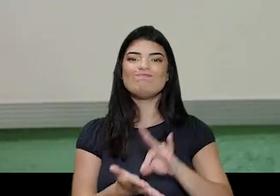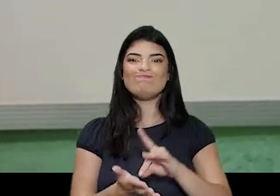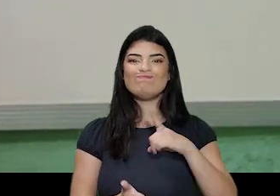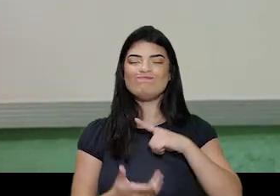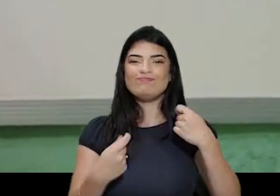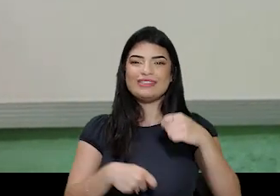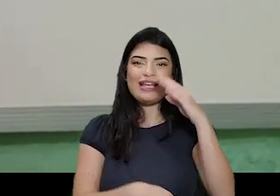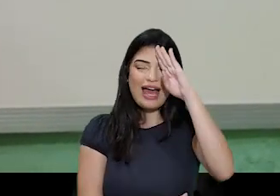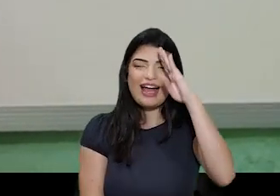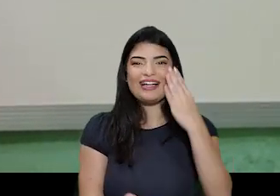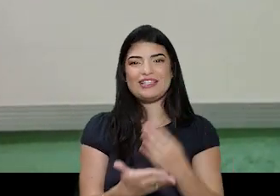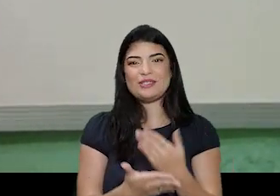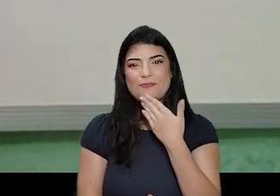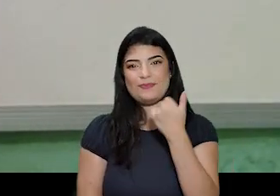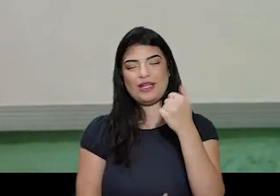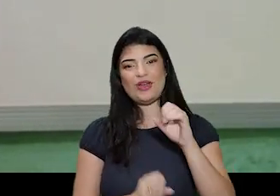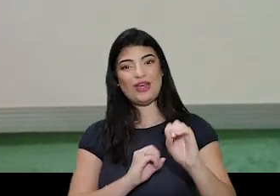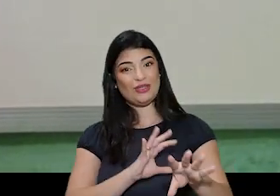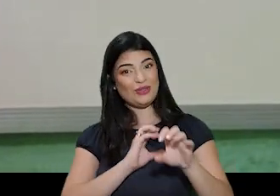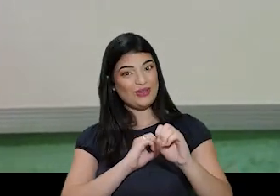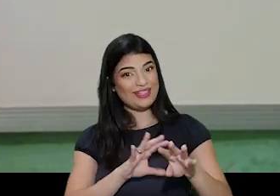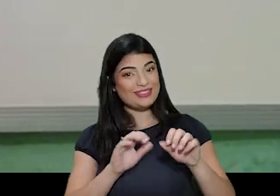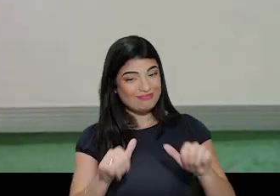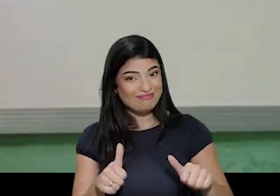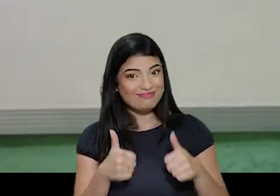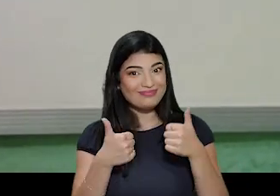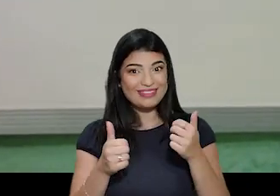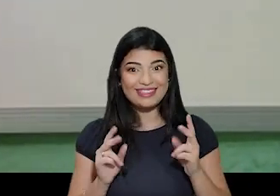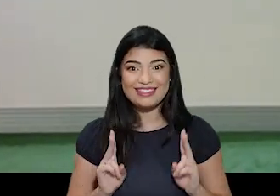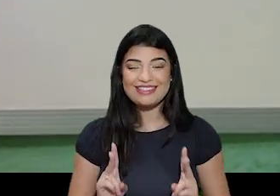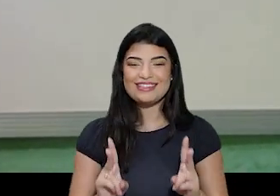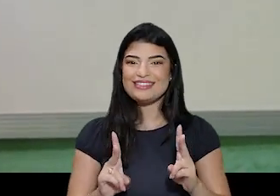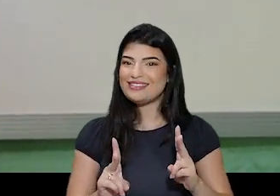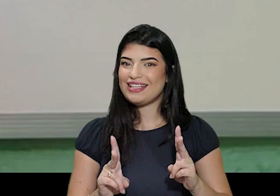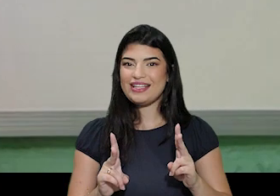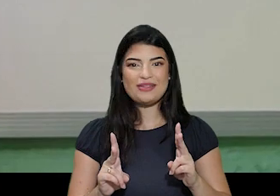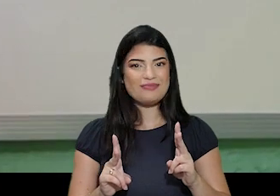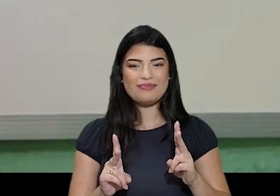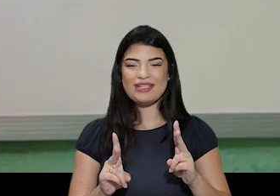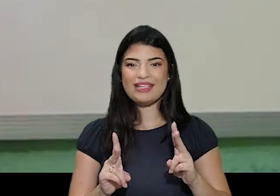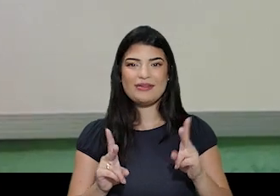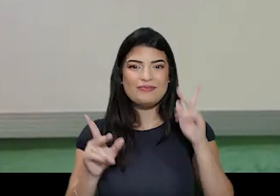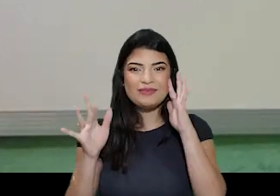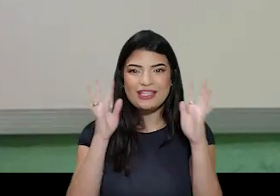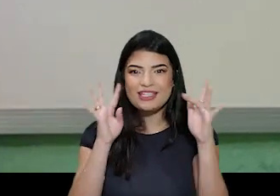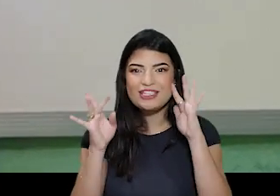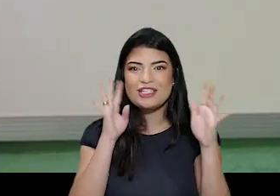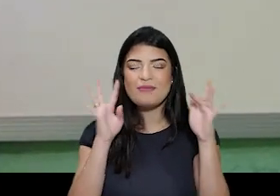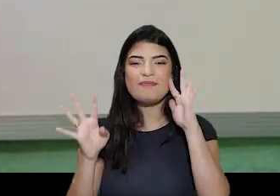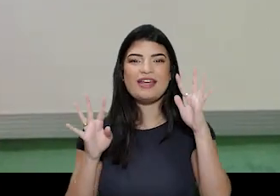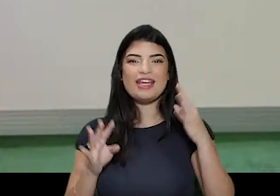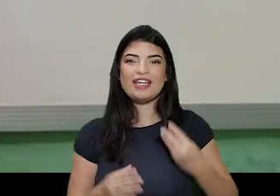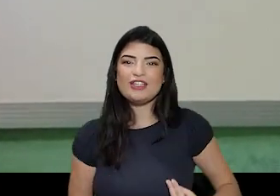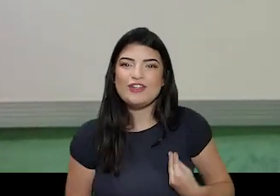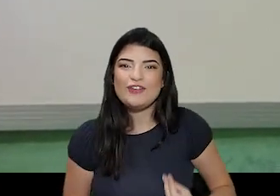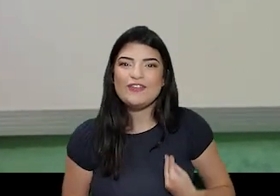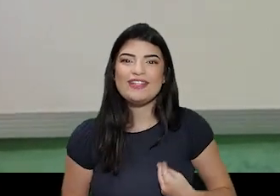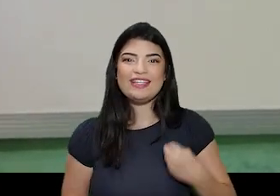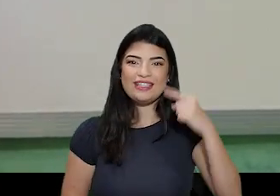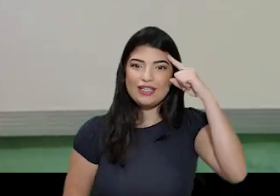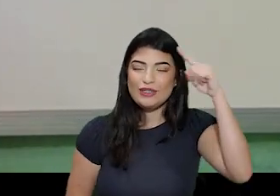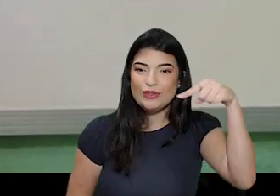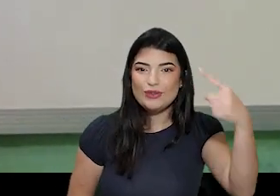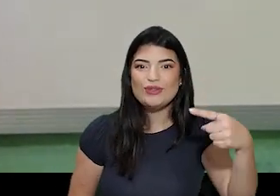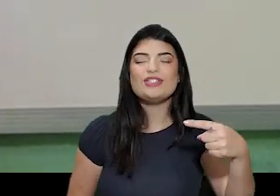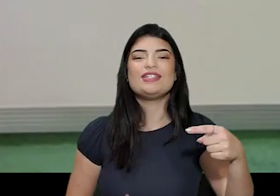Nós realmente temos que acreditar na educação, temos que fazer o melhor o tempo todo nos nossos planejamentos, no nosso dia